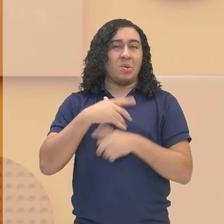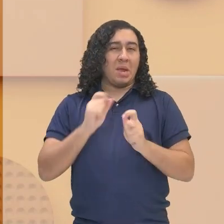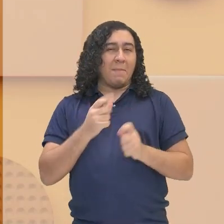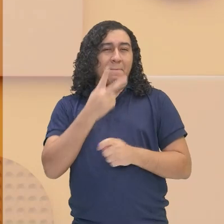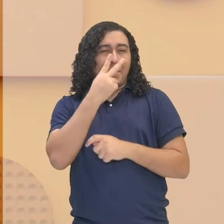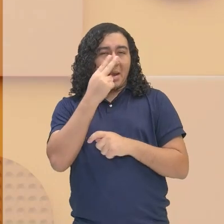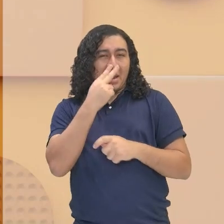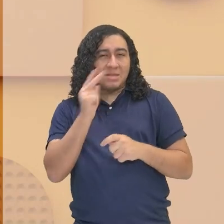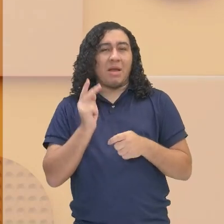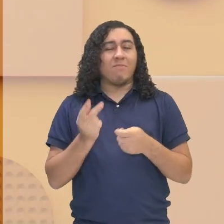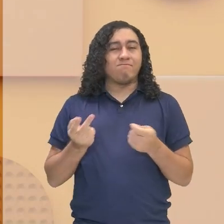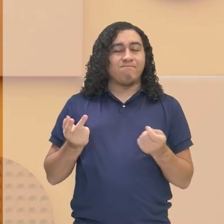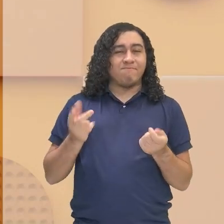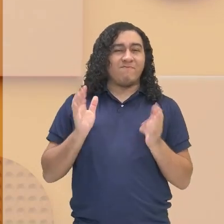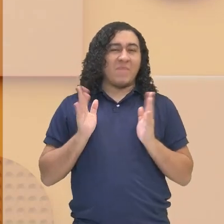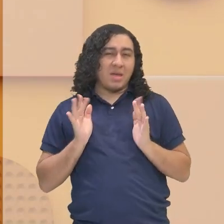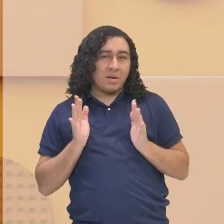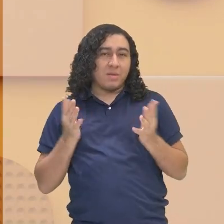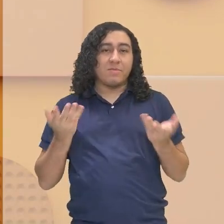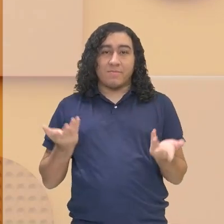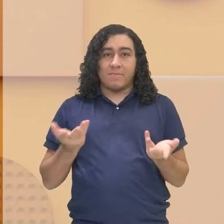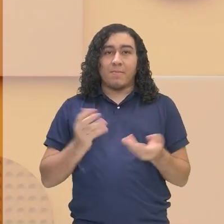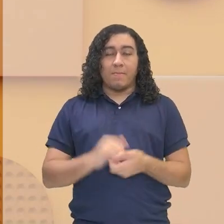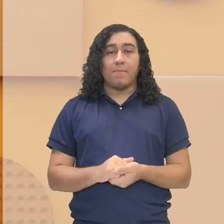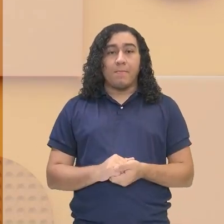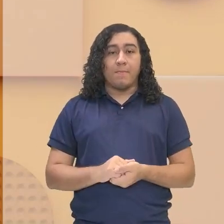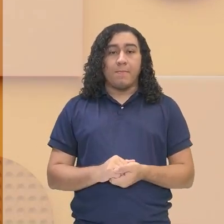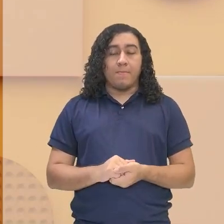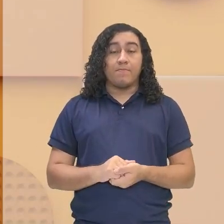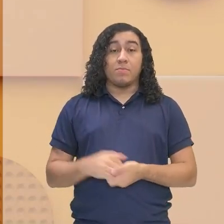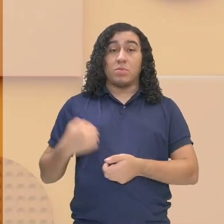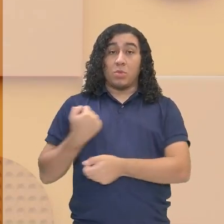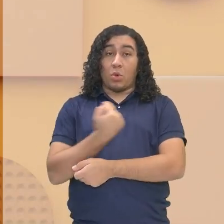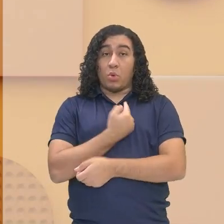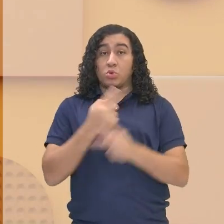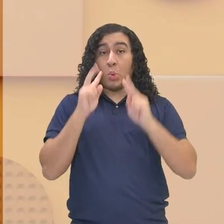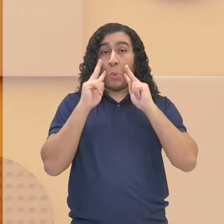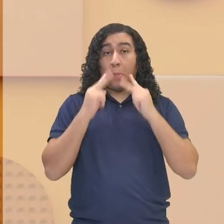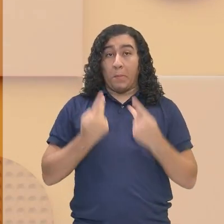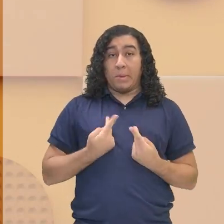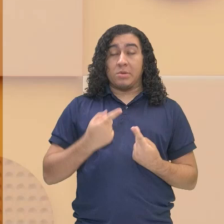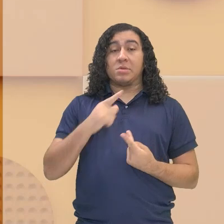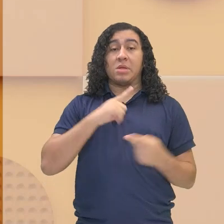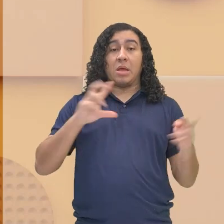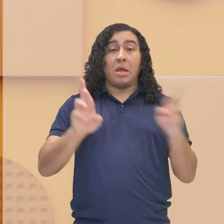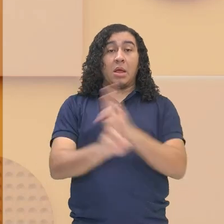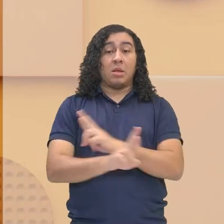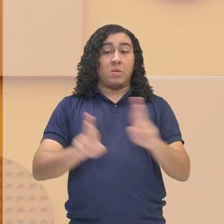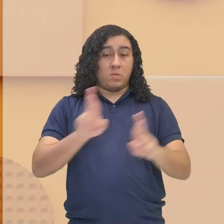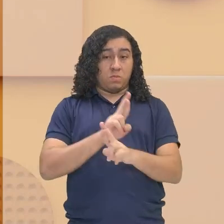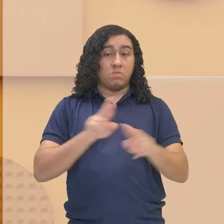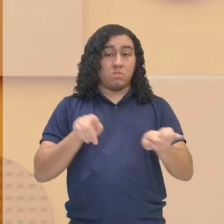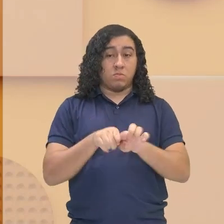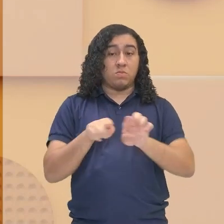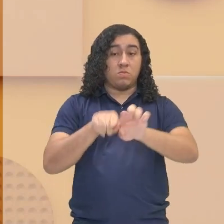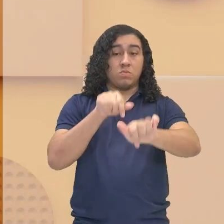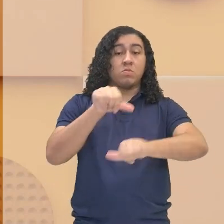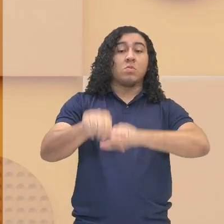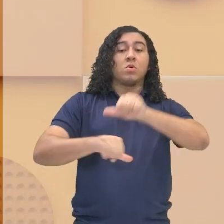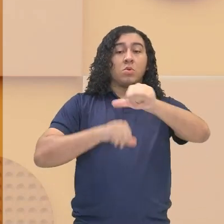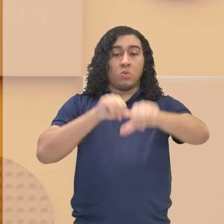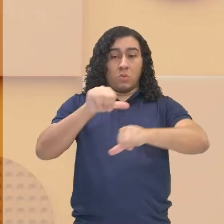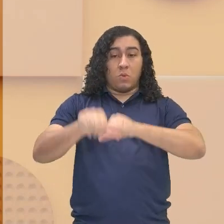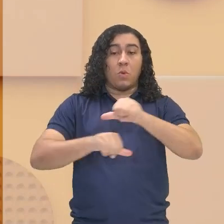humana com o tempo. Nós, humanos, temos essa relação e que muda dependendo